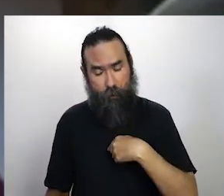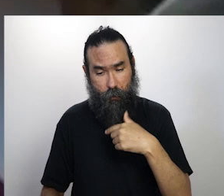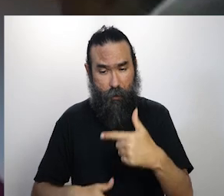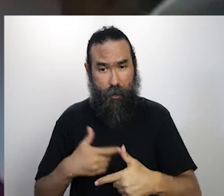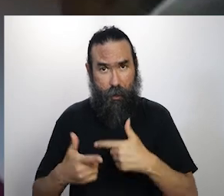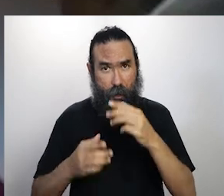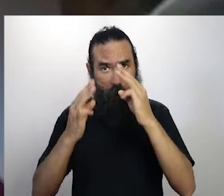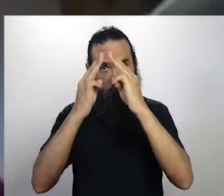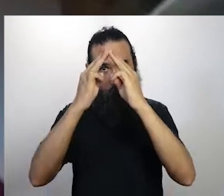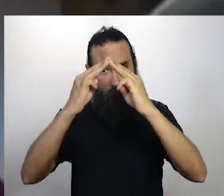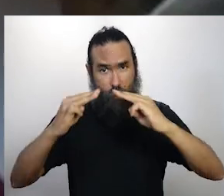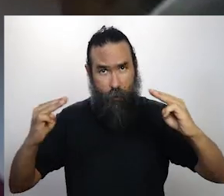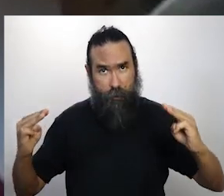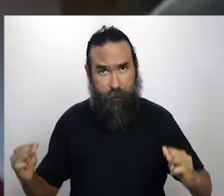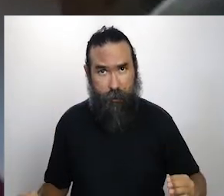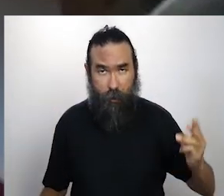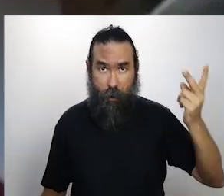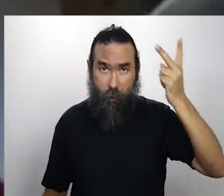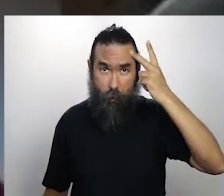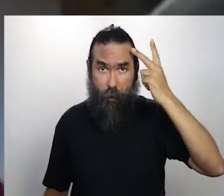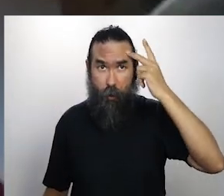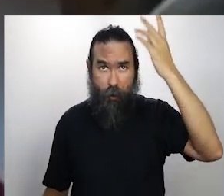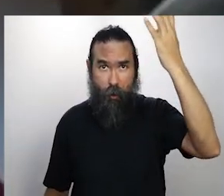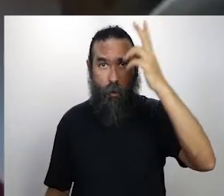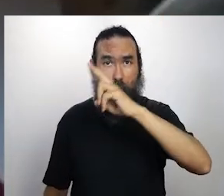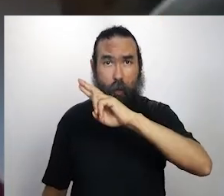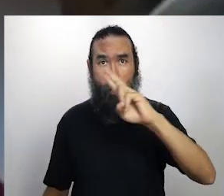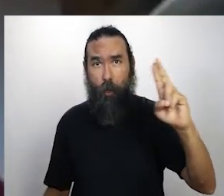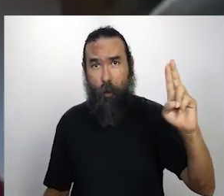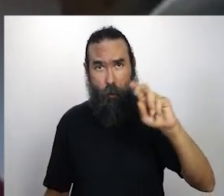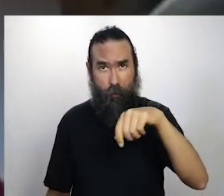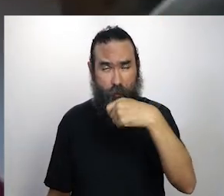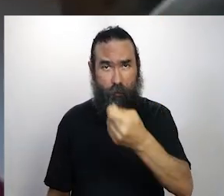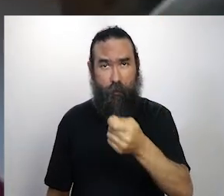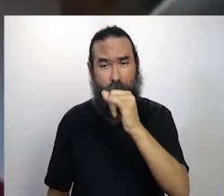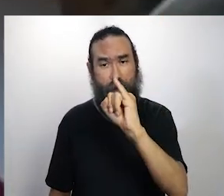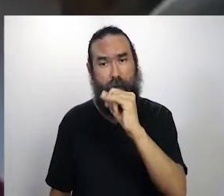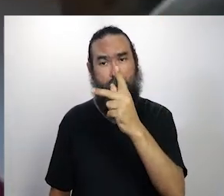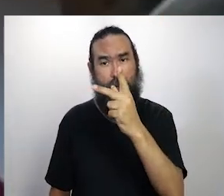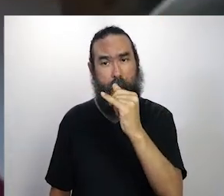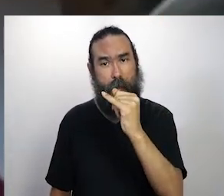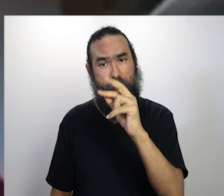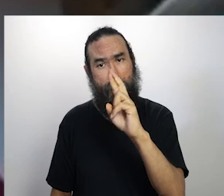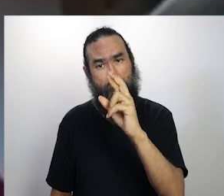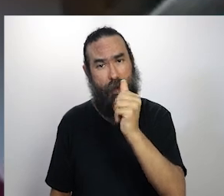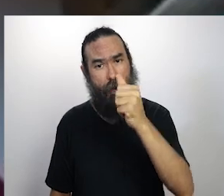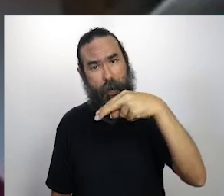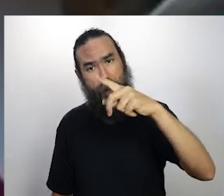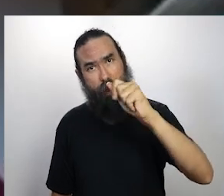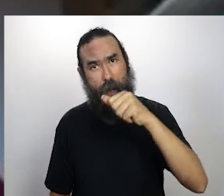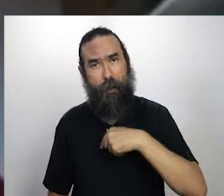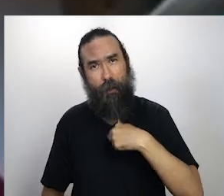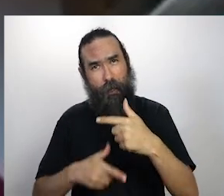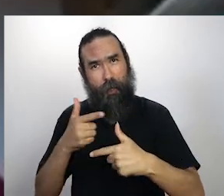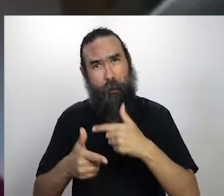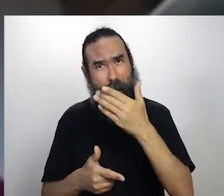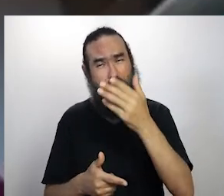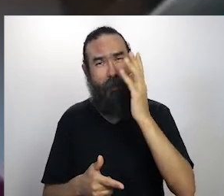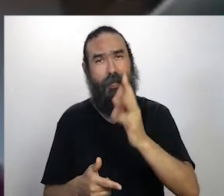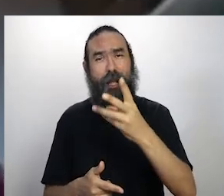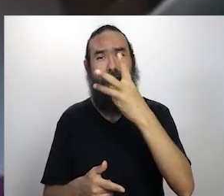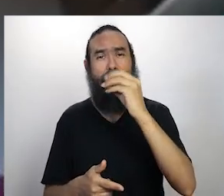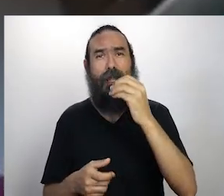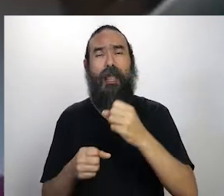Eu trabalho no Museu Paulista, que é mais conhecido como Museu do Ipiranga, já há 30 anos, sempre atuei como curadora,